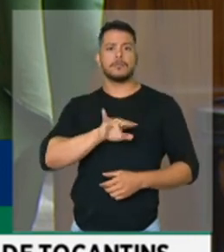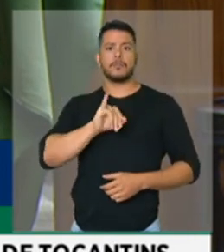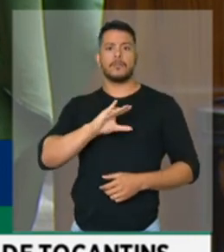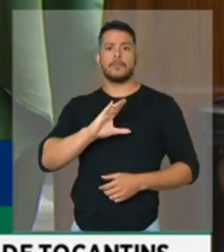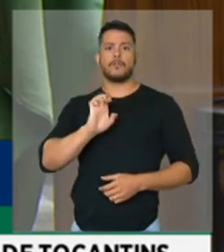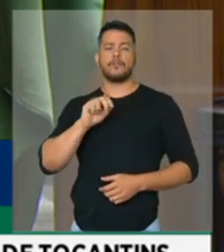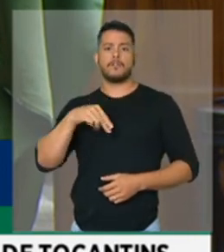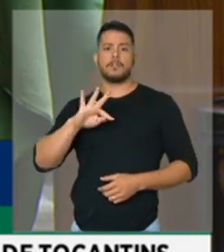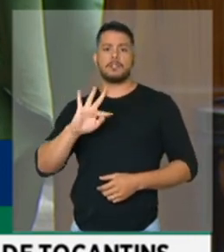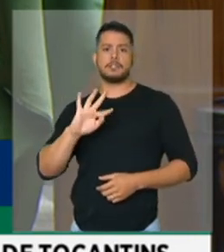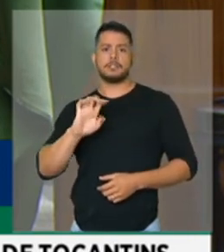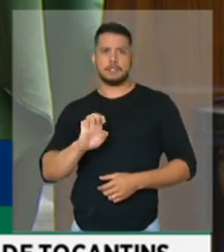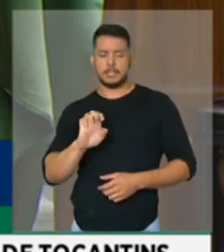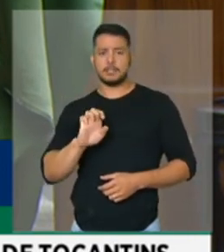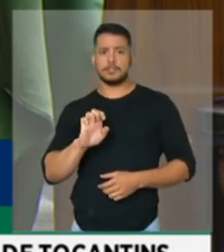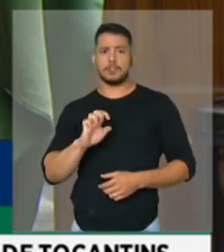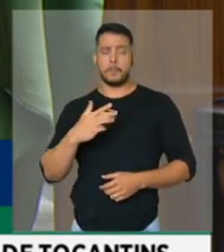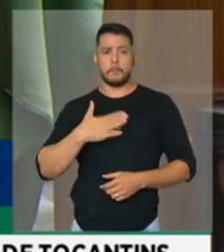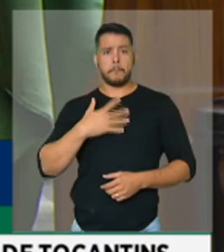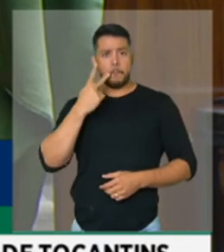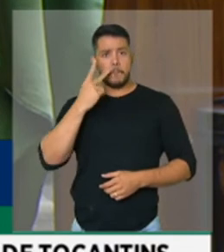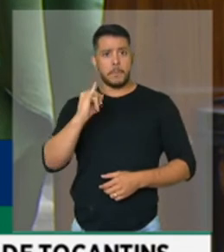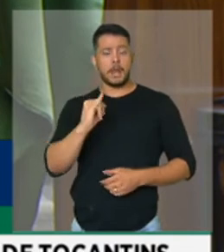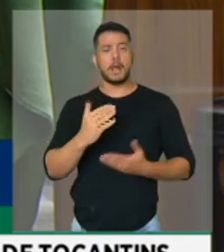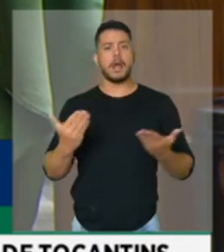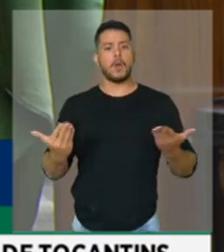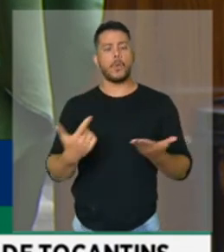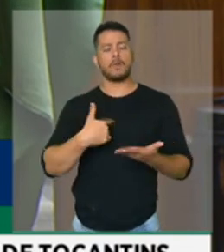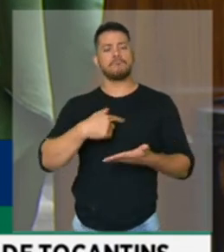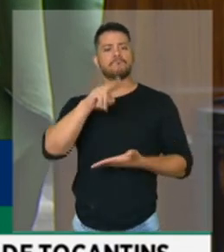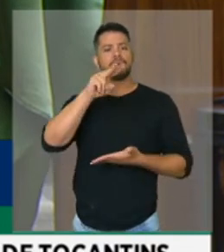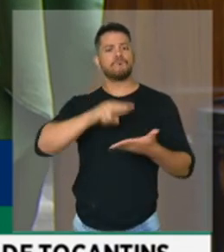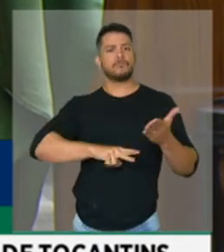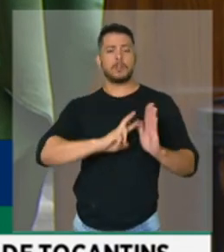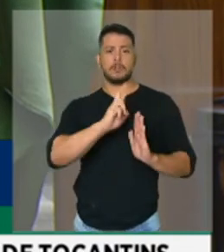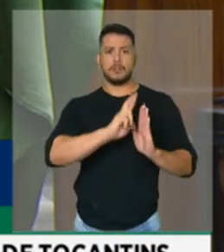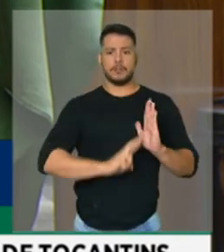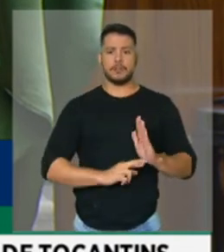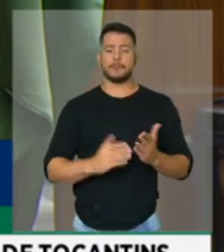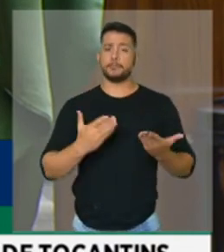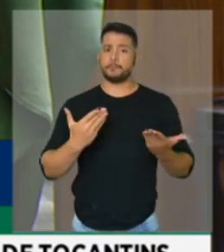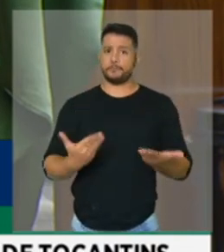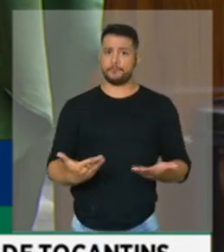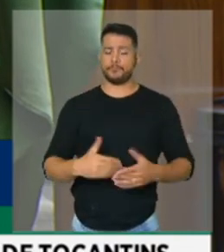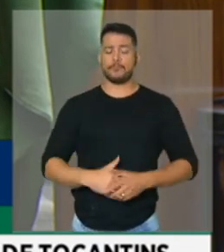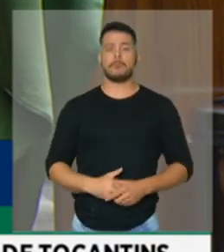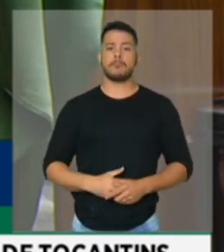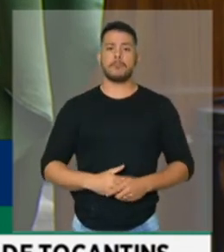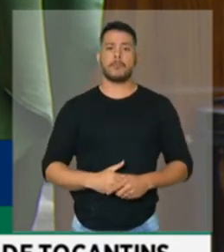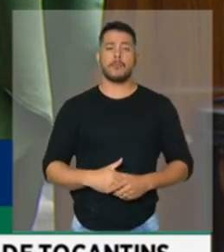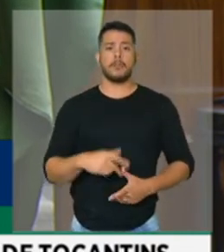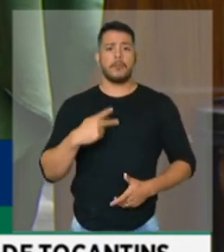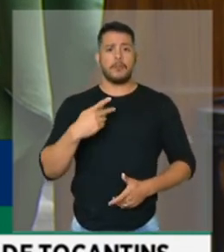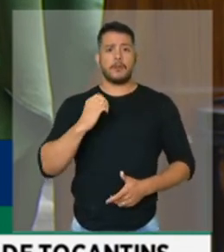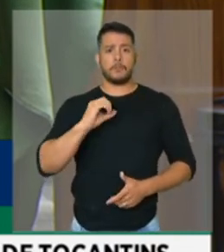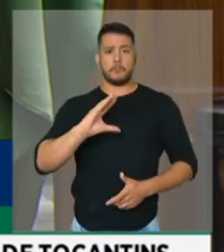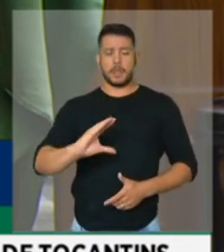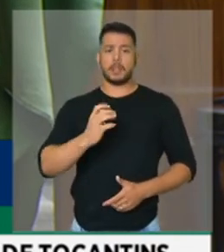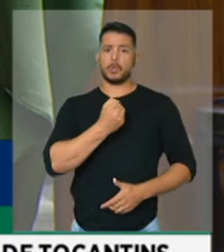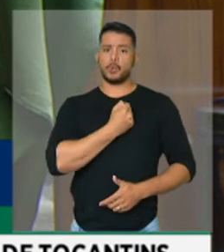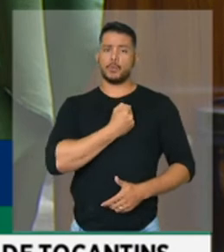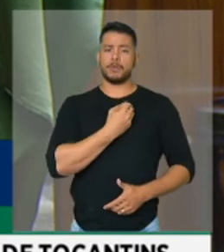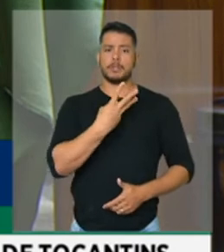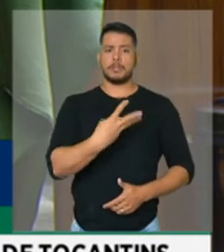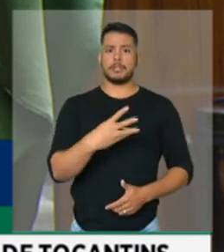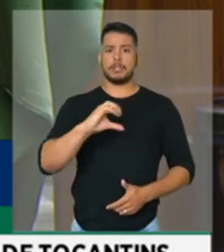venho aqui à leitura do nosso relatório. A proposta de emenda constitucional número 397/2017, de